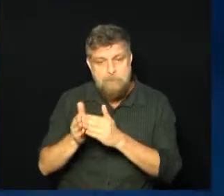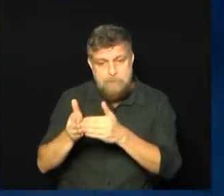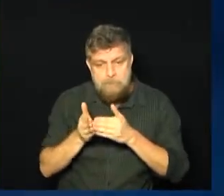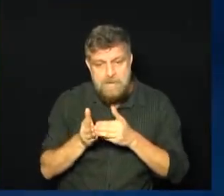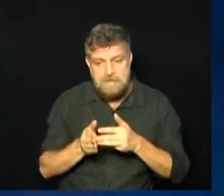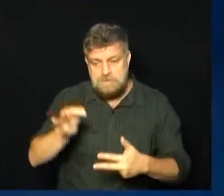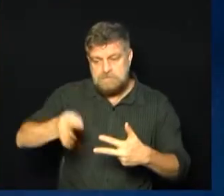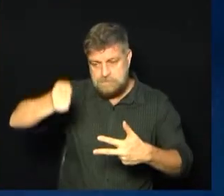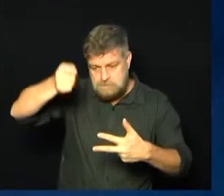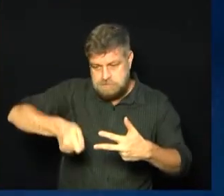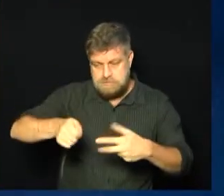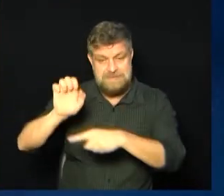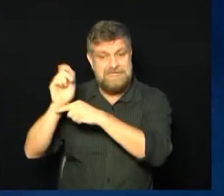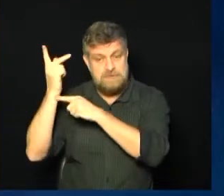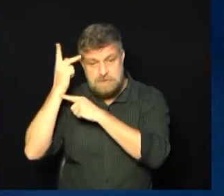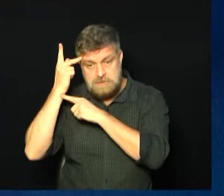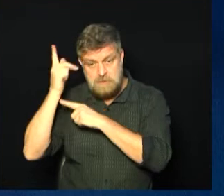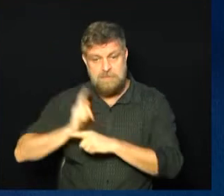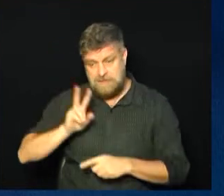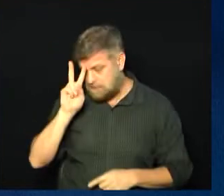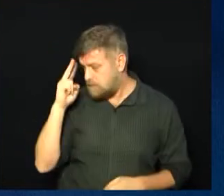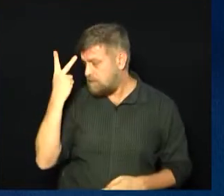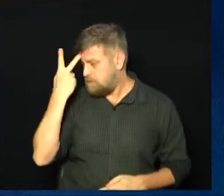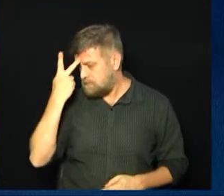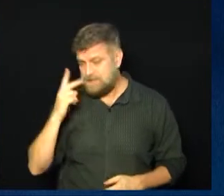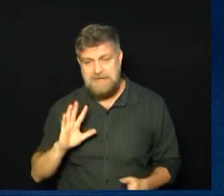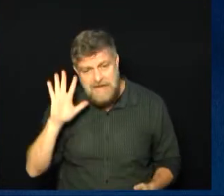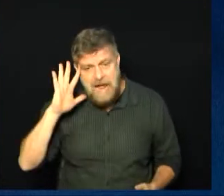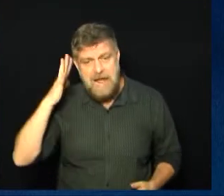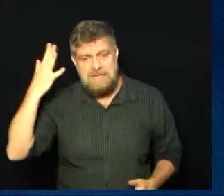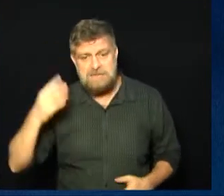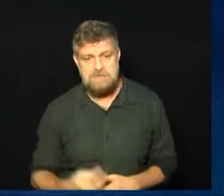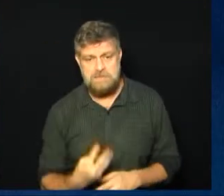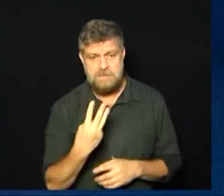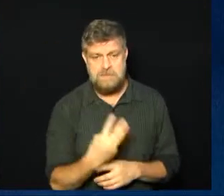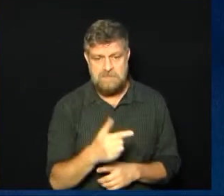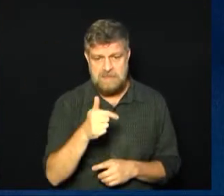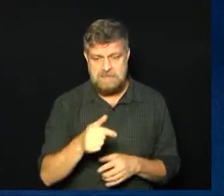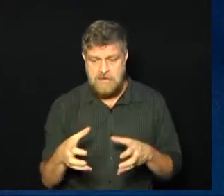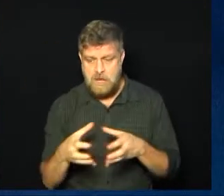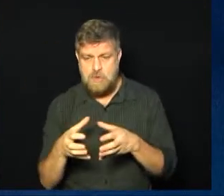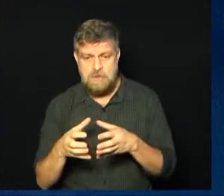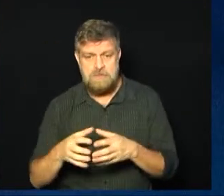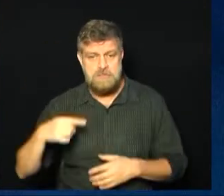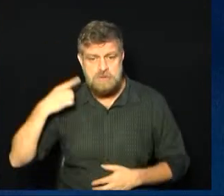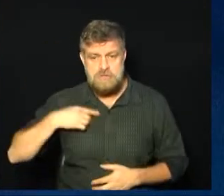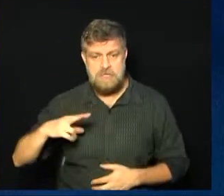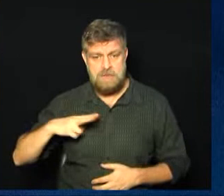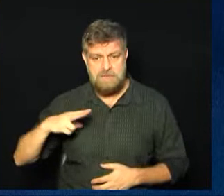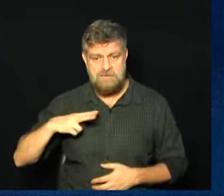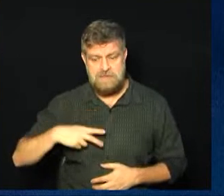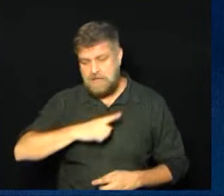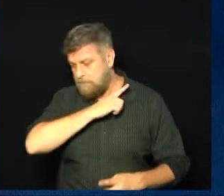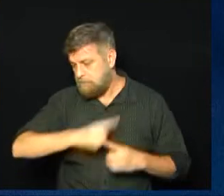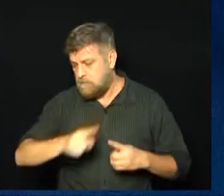de Justiça do Estado de São Paulo para que reveja a decisão da 37ª Turma de Direito Privado, que